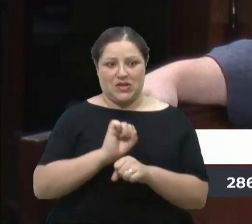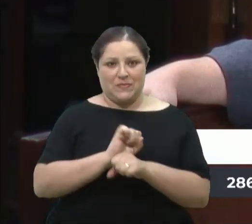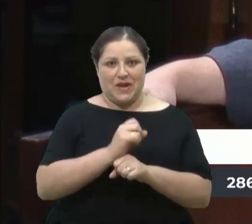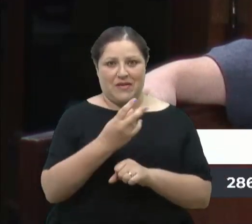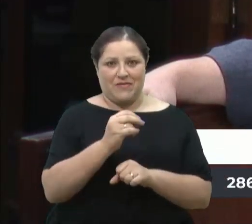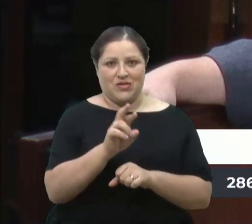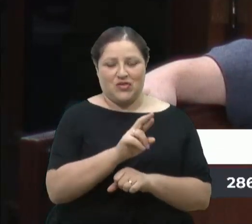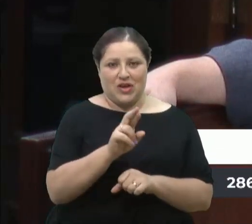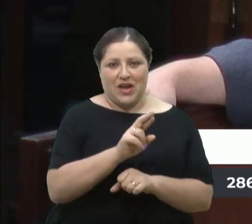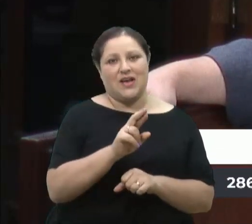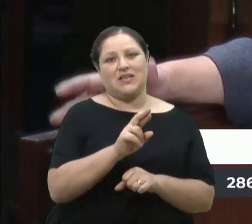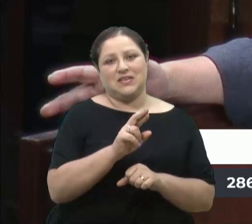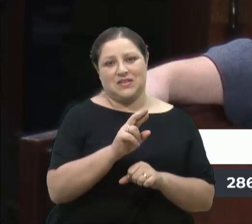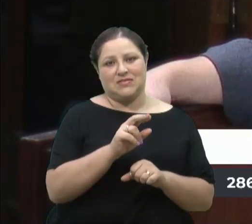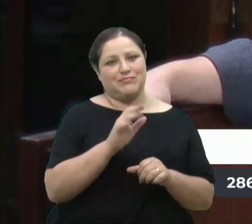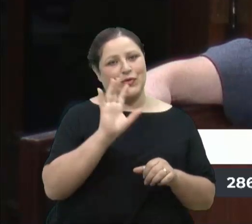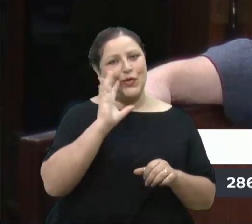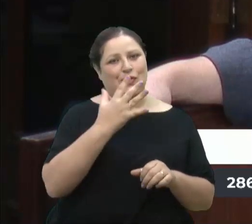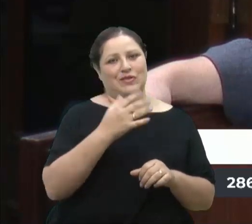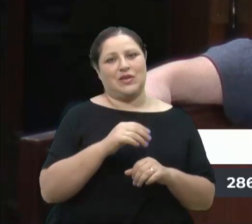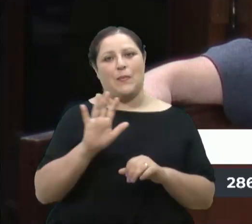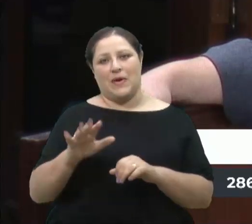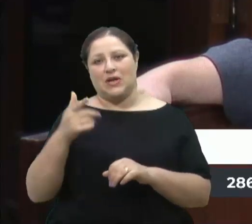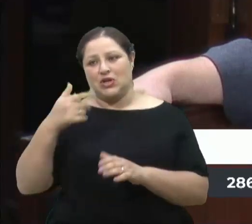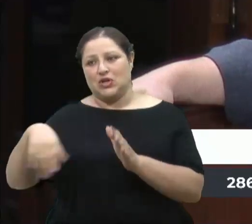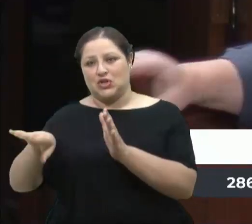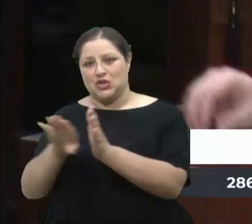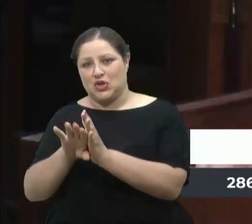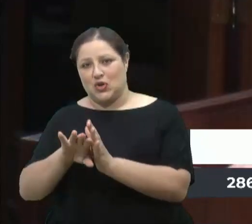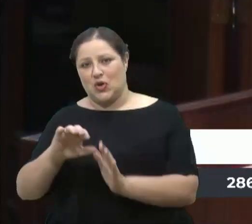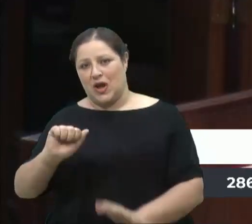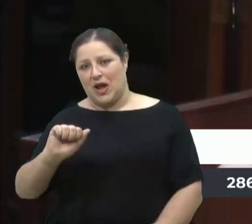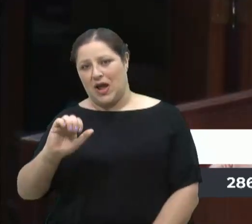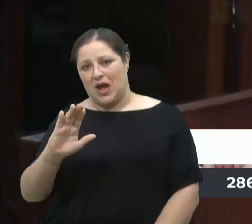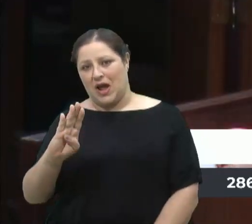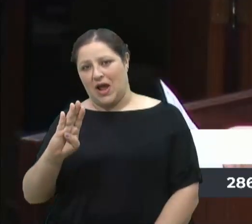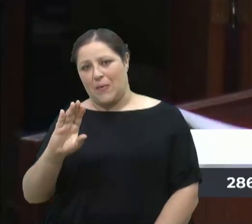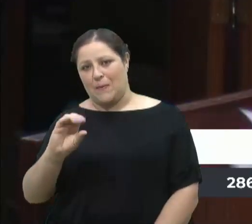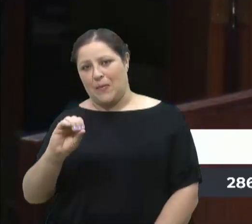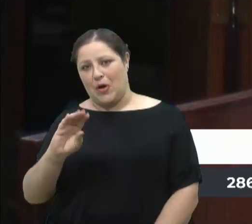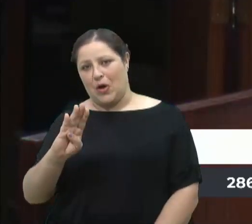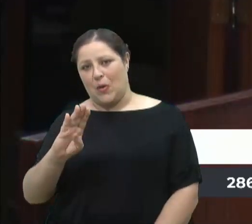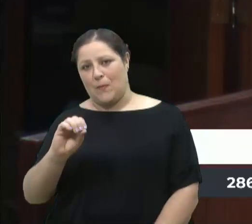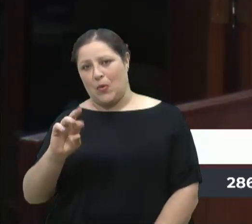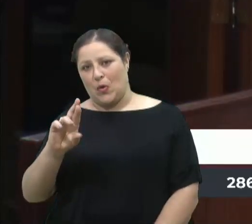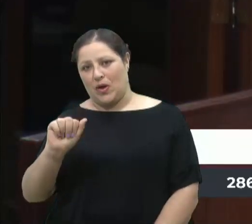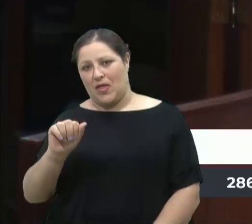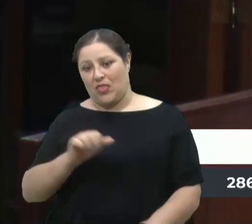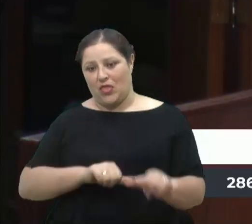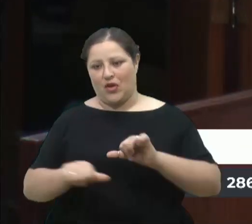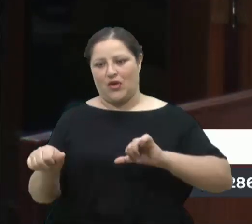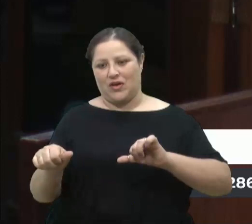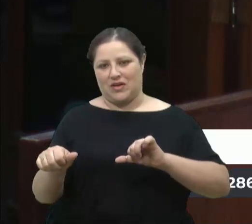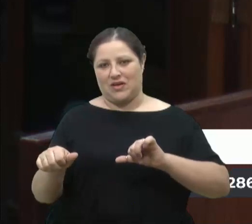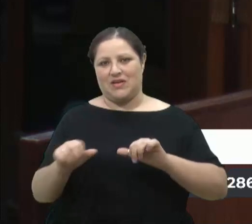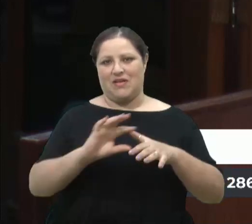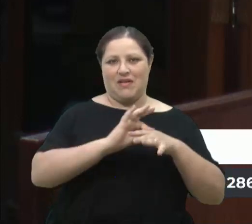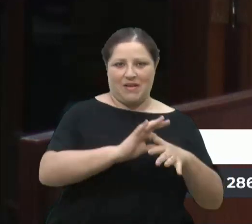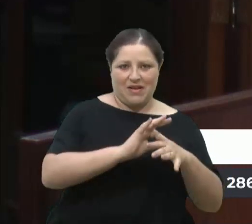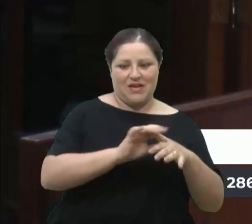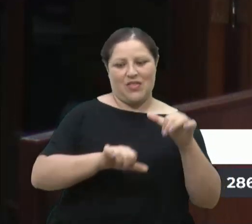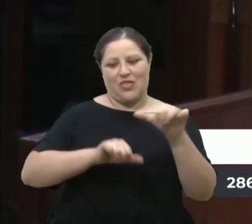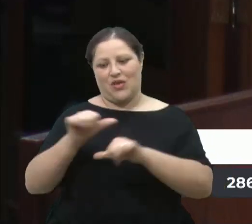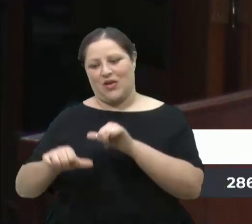a abóbora então né O que foi trocada a abóbora pela picanha olha pessoal é